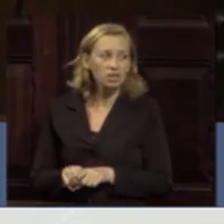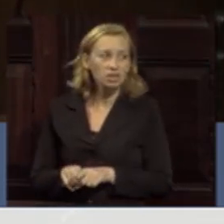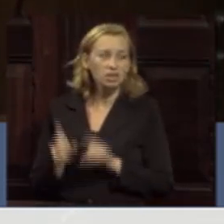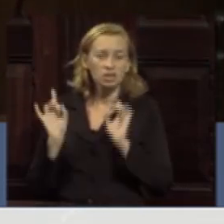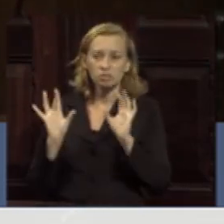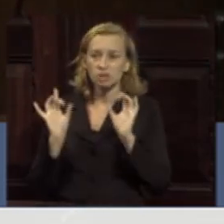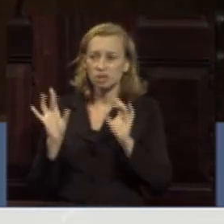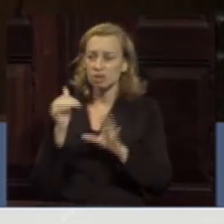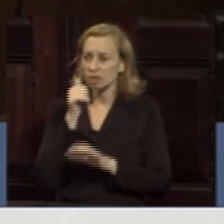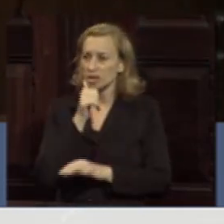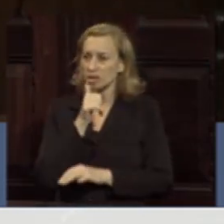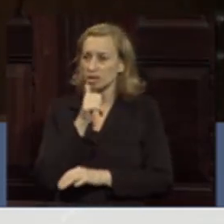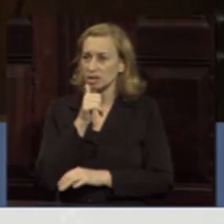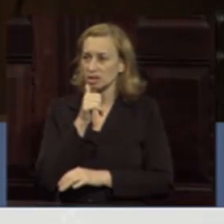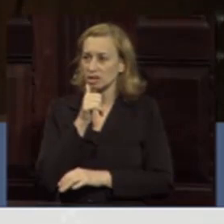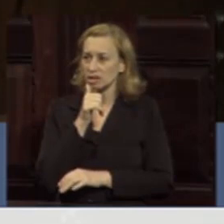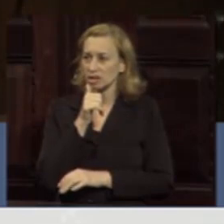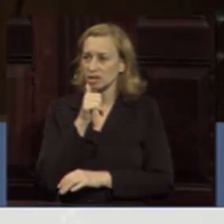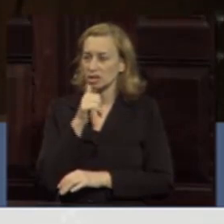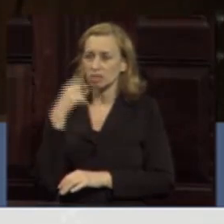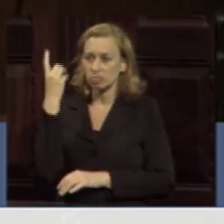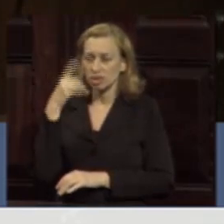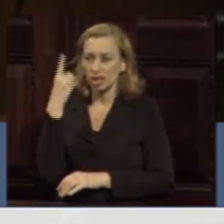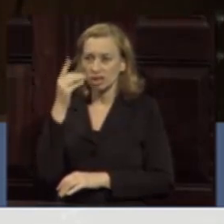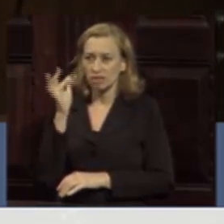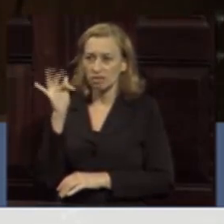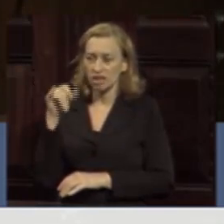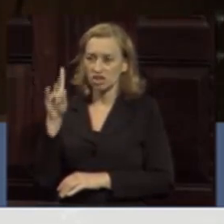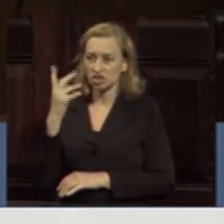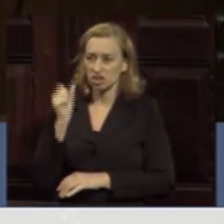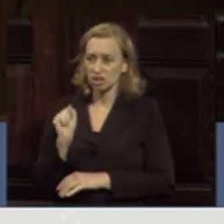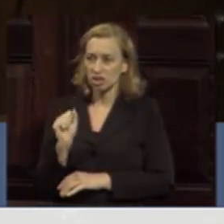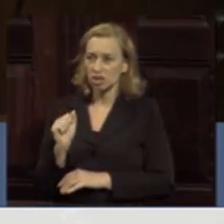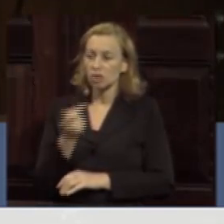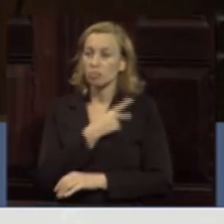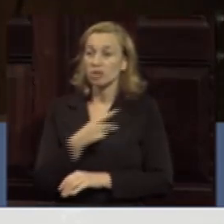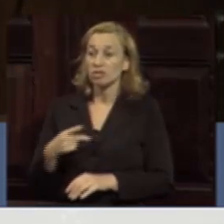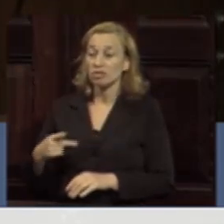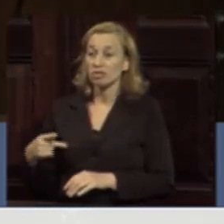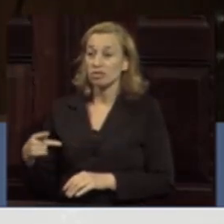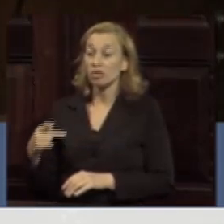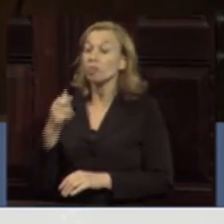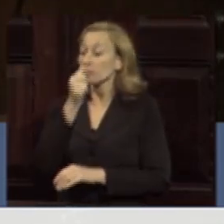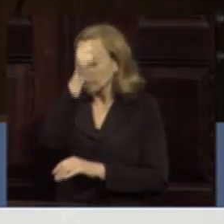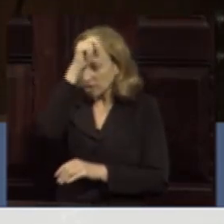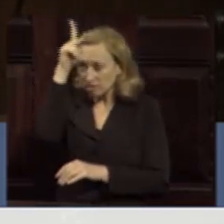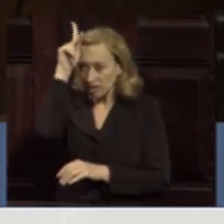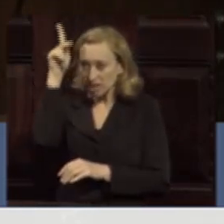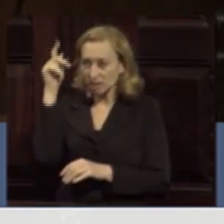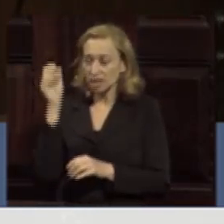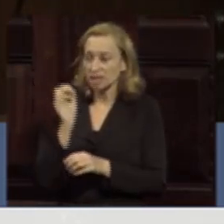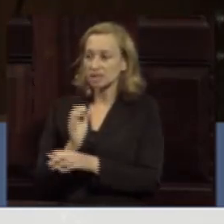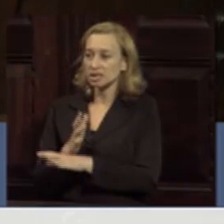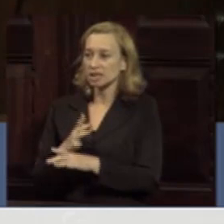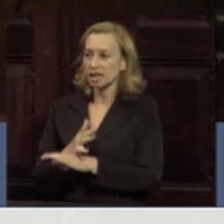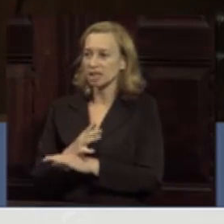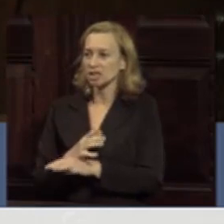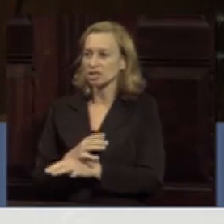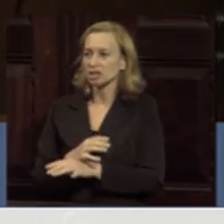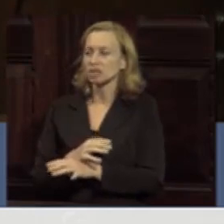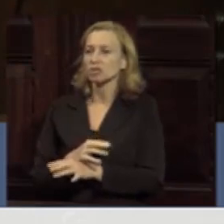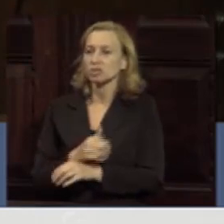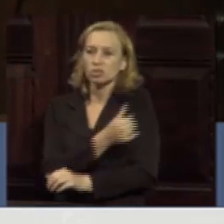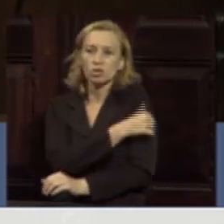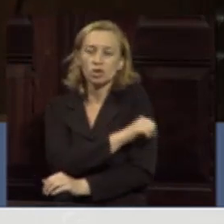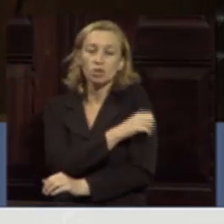especialmente deputada Fatinha, falar que o prefeito da cidade do Rio de Janeiro parece que está ouvindo tantos apelos, não